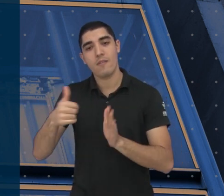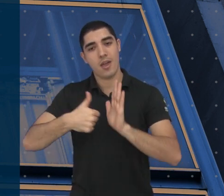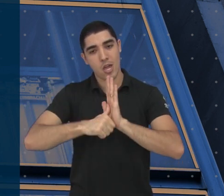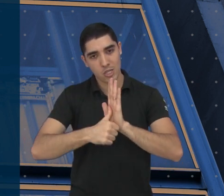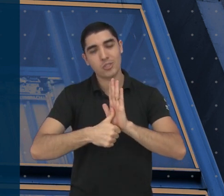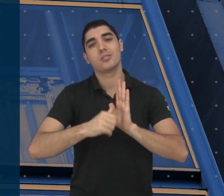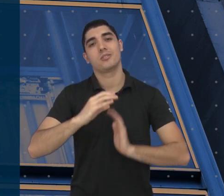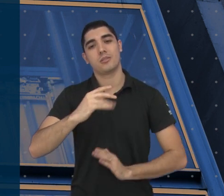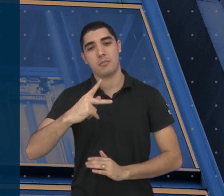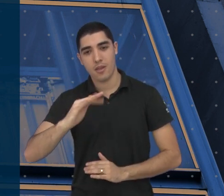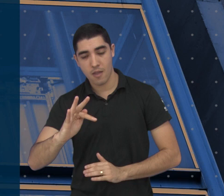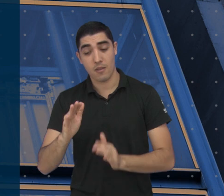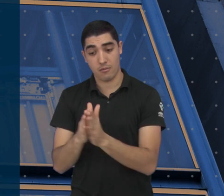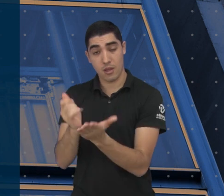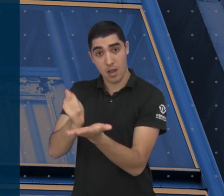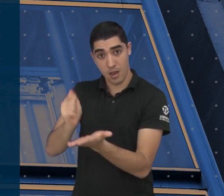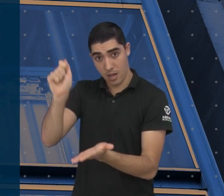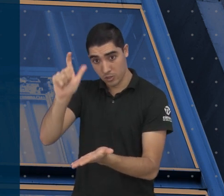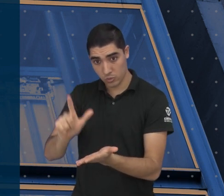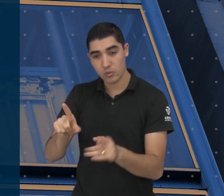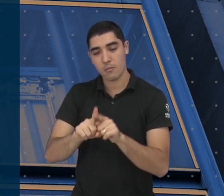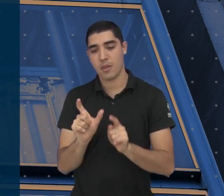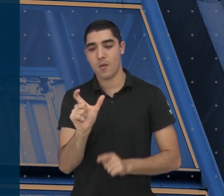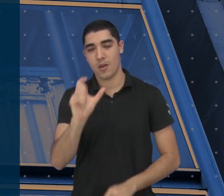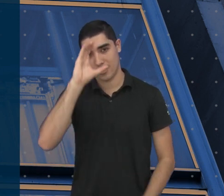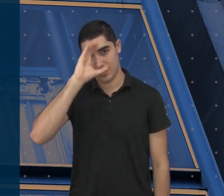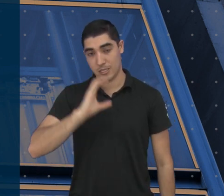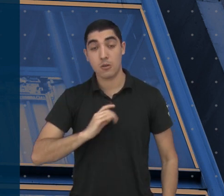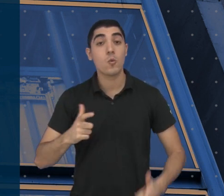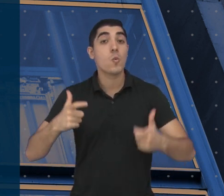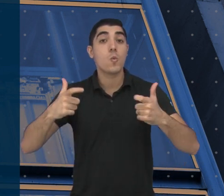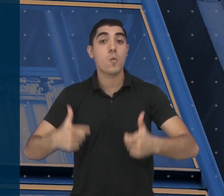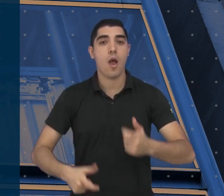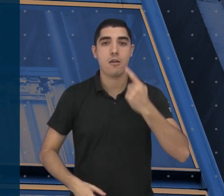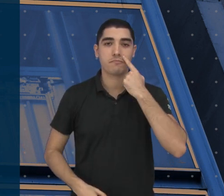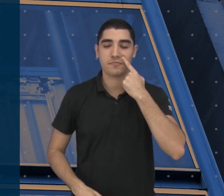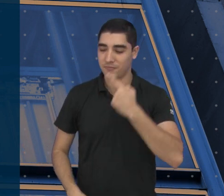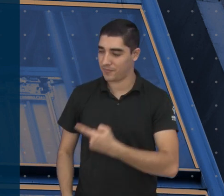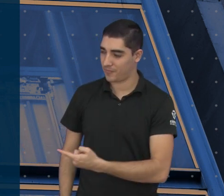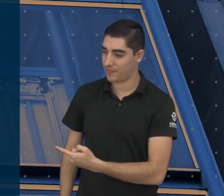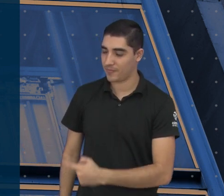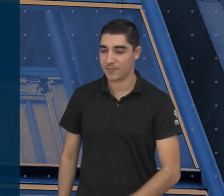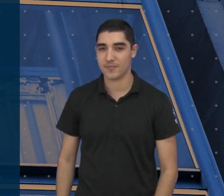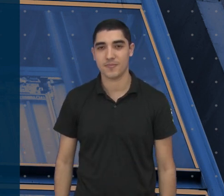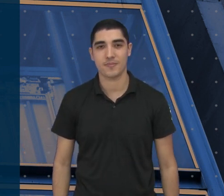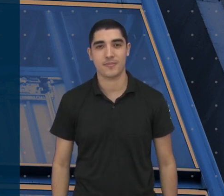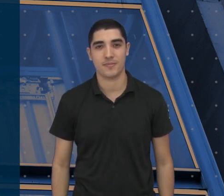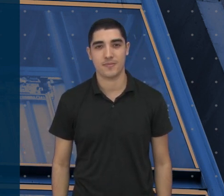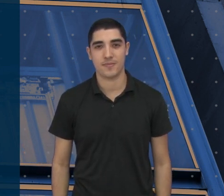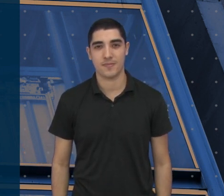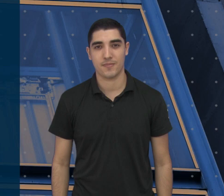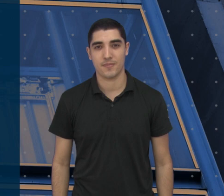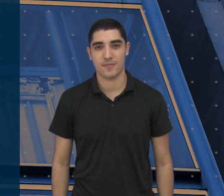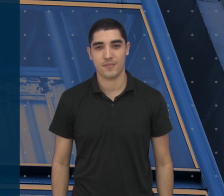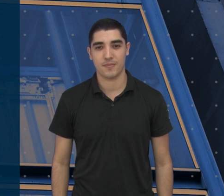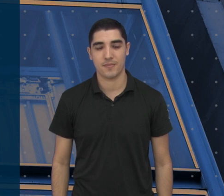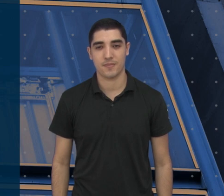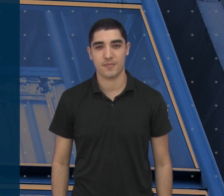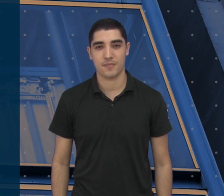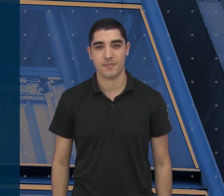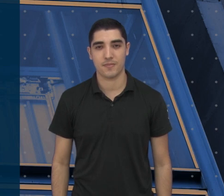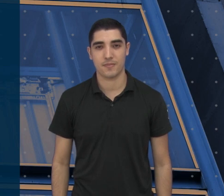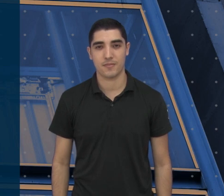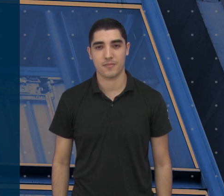RG, CPF, carteira de trabalho e o cartão cidadão. O PAT fica na Praça Afonso Pena, número 175, no centro.